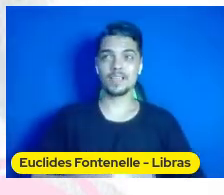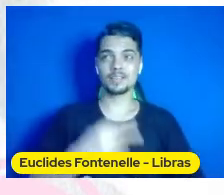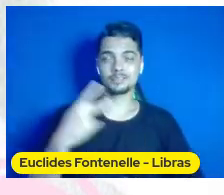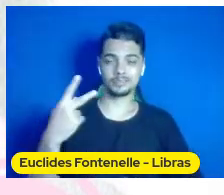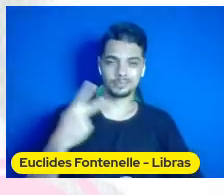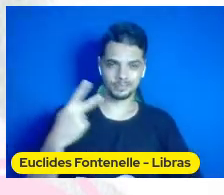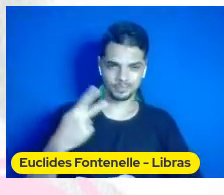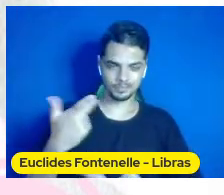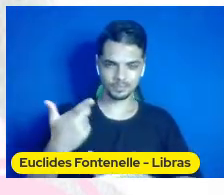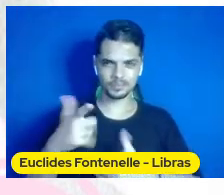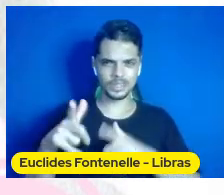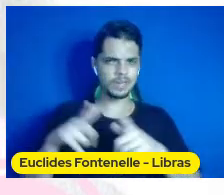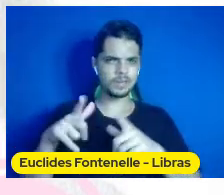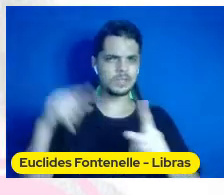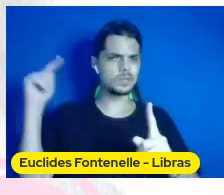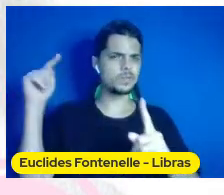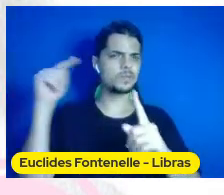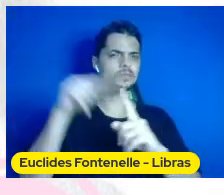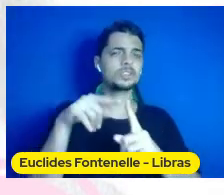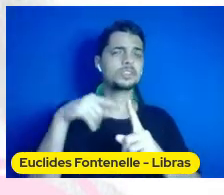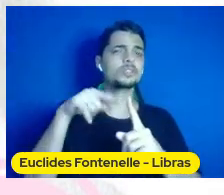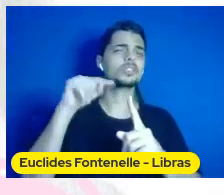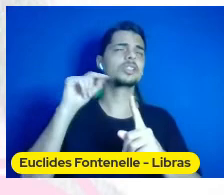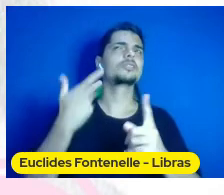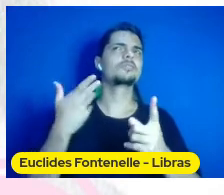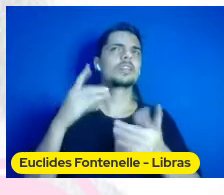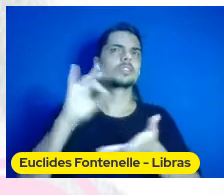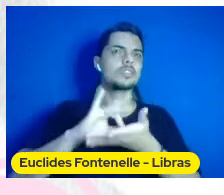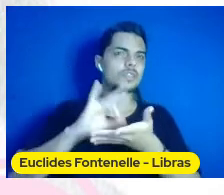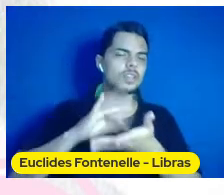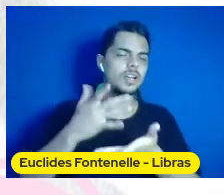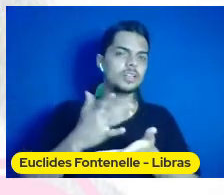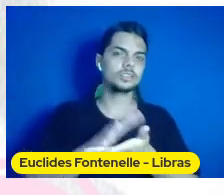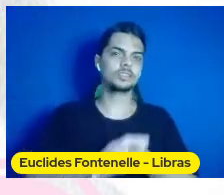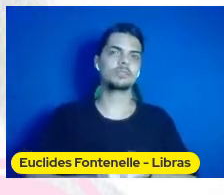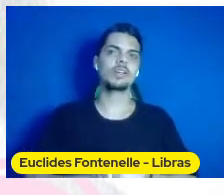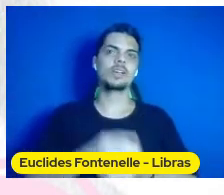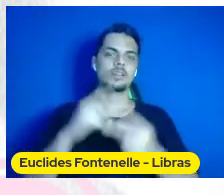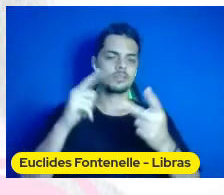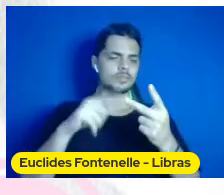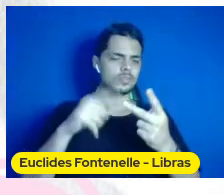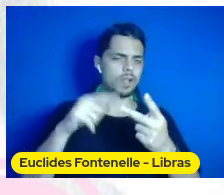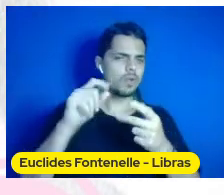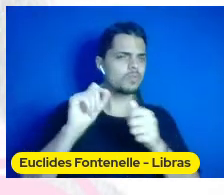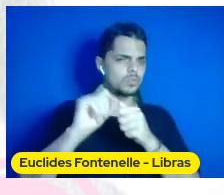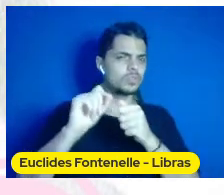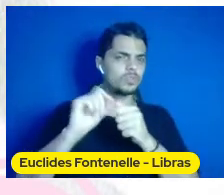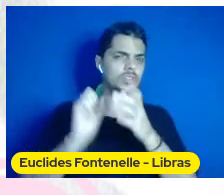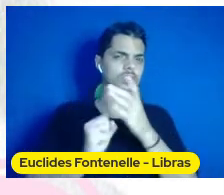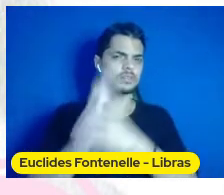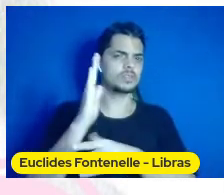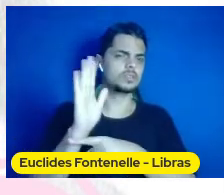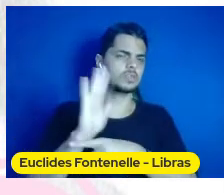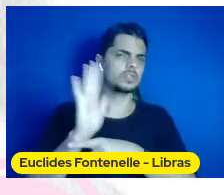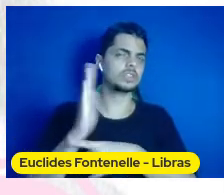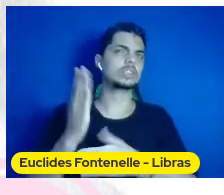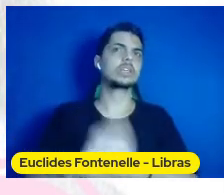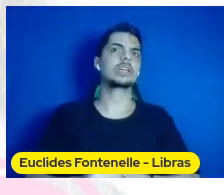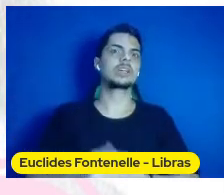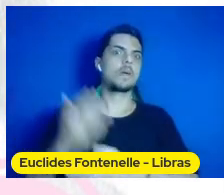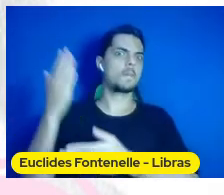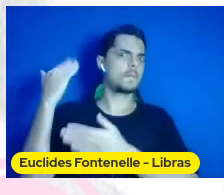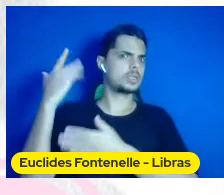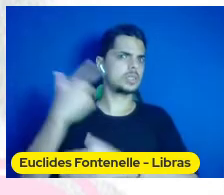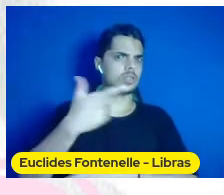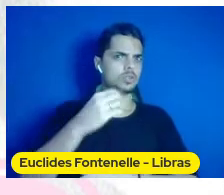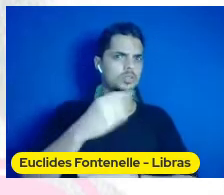O nosso objetivo, na verdade, seria lançar um filme ano passado, 2020, né? Uma outra parte